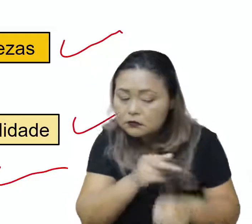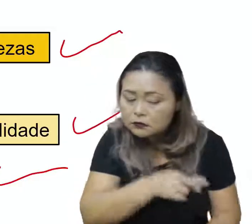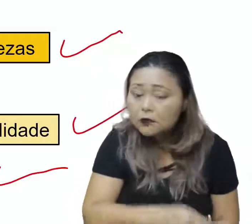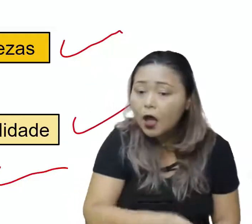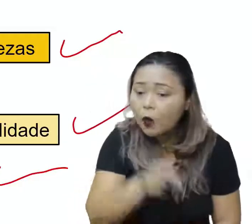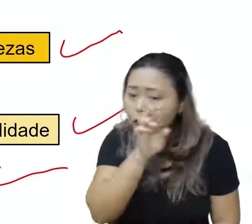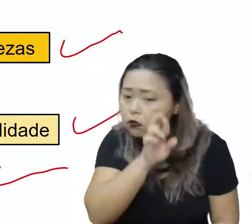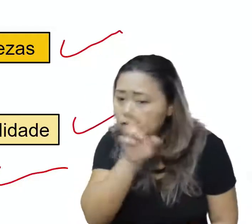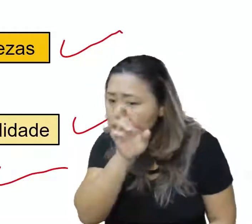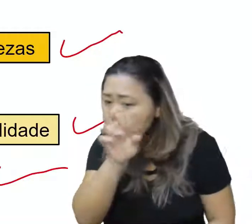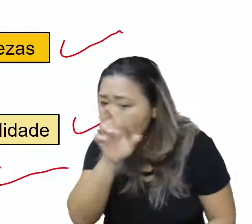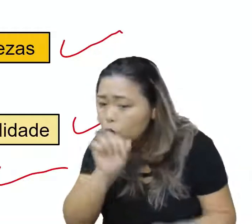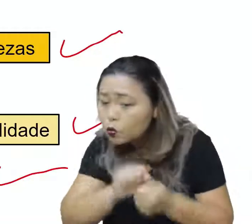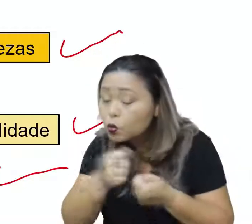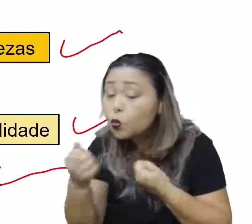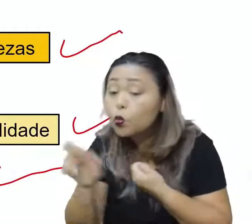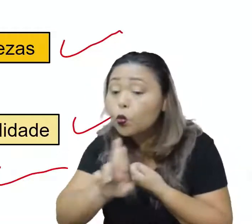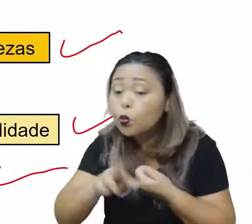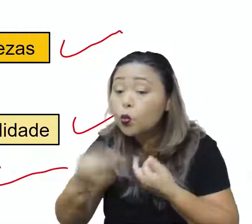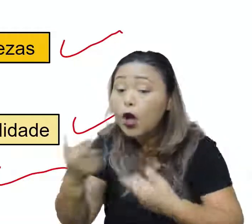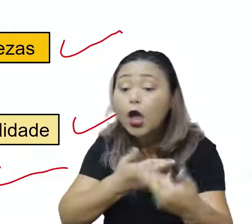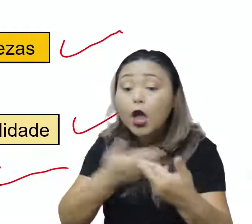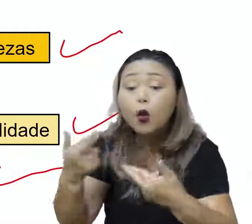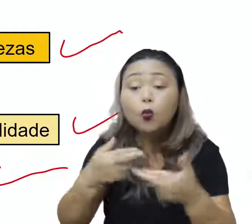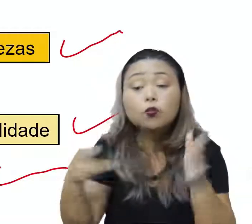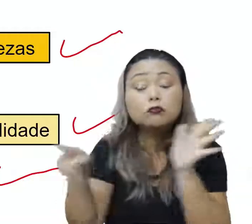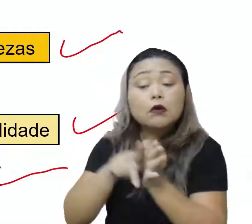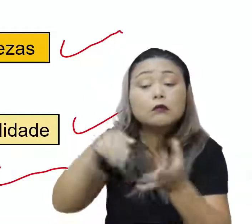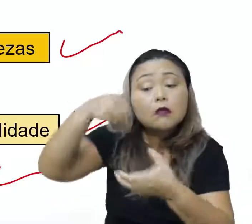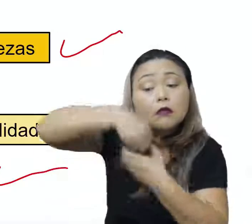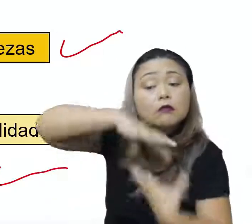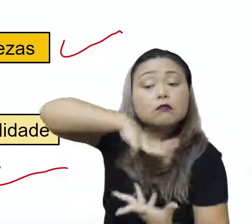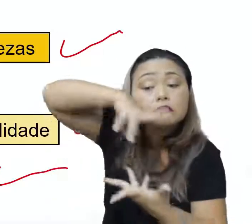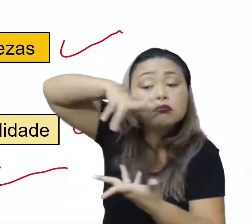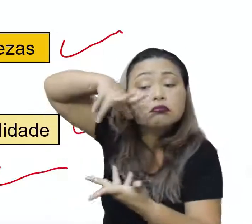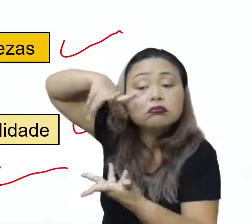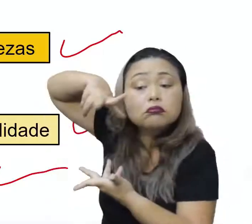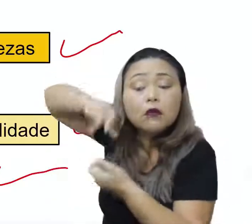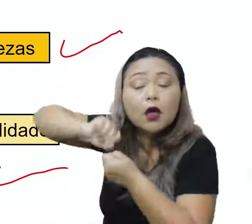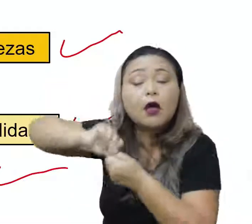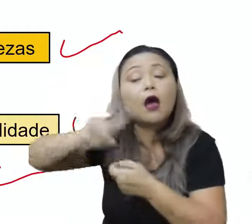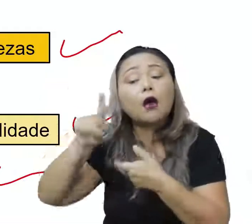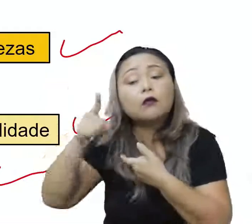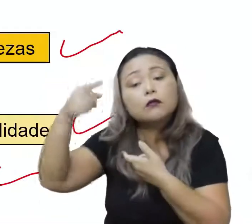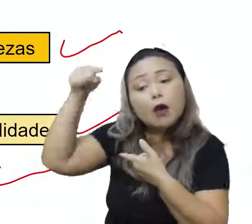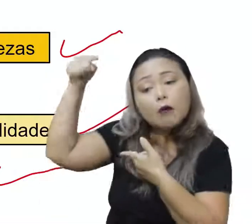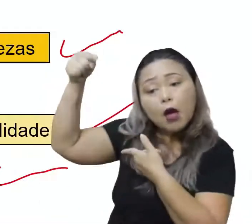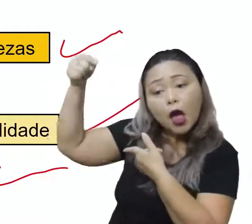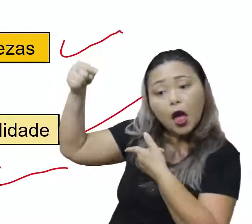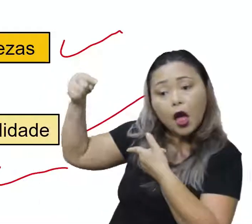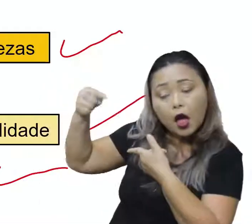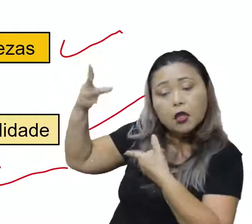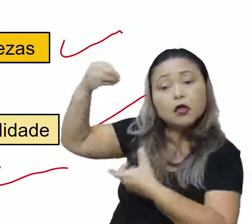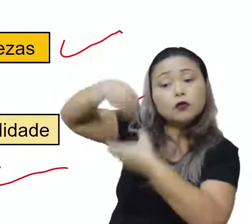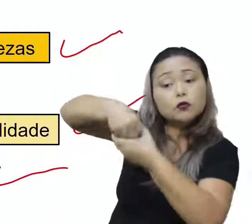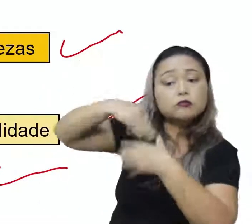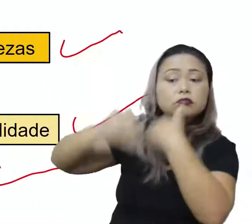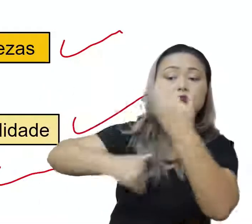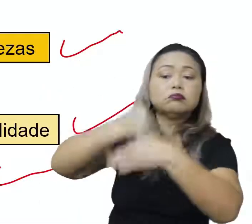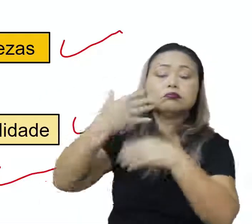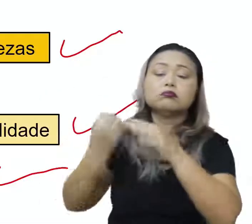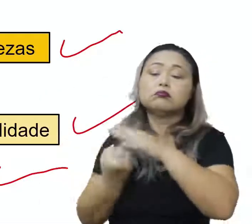do nosso planeta, ok? Então, tudo isso está relacionado a desenvolvimento sustentável.